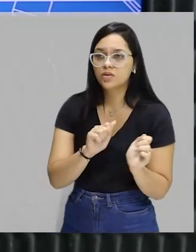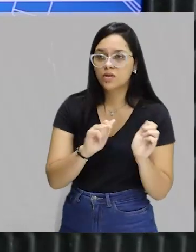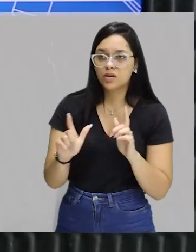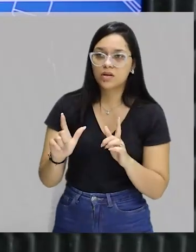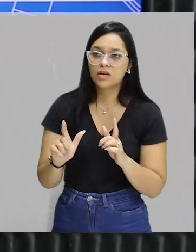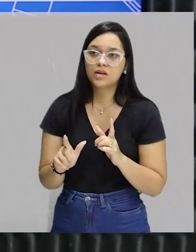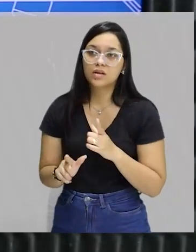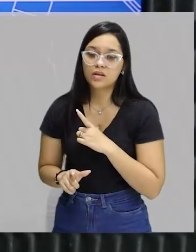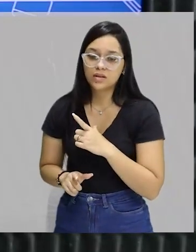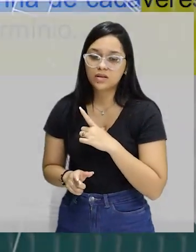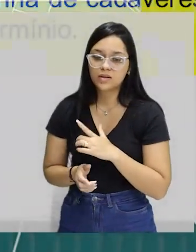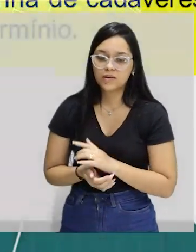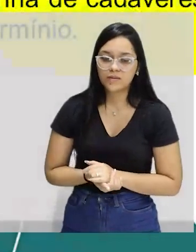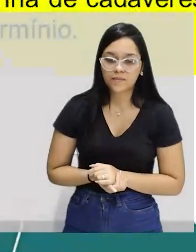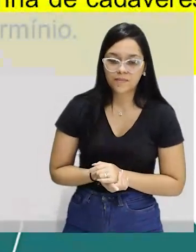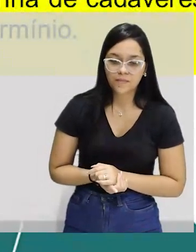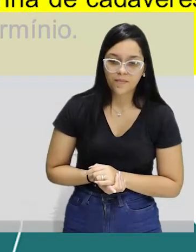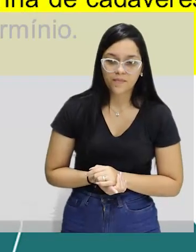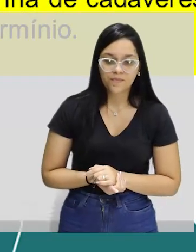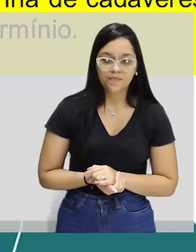vista pessoal e assim por diante.